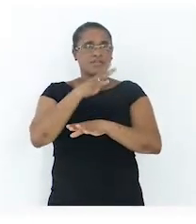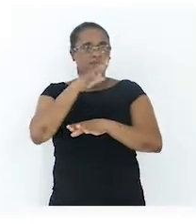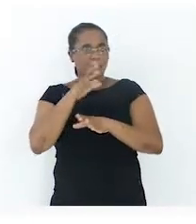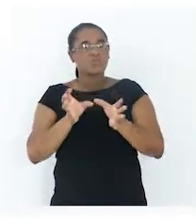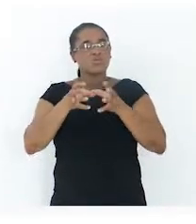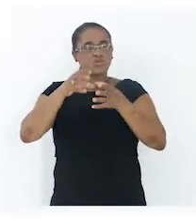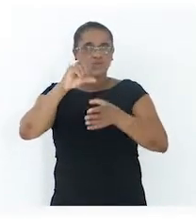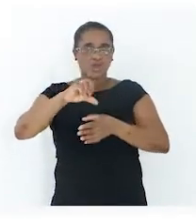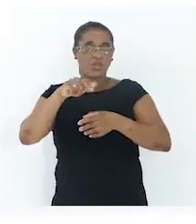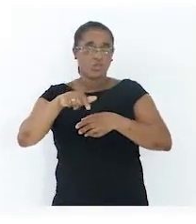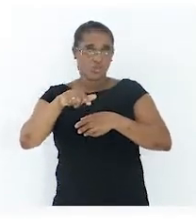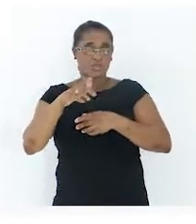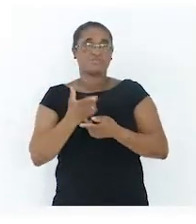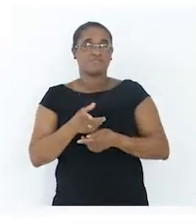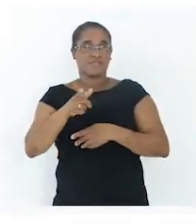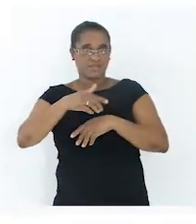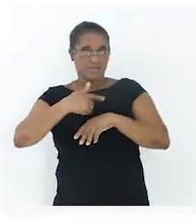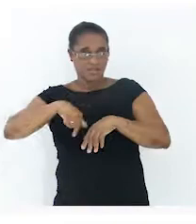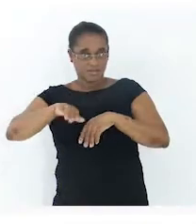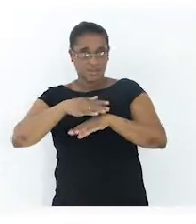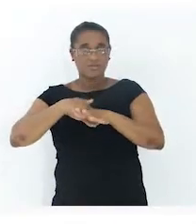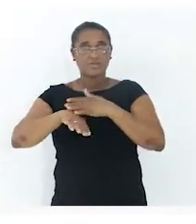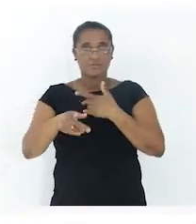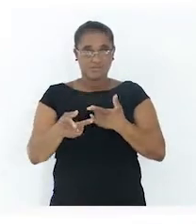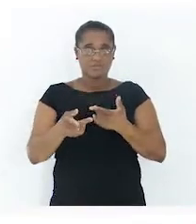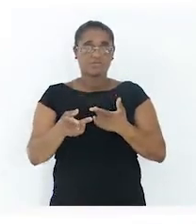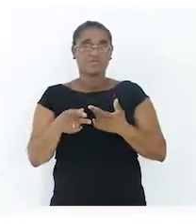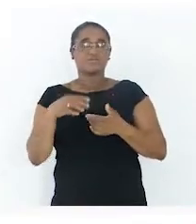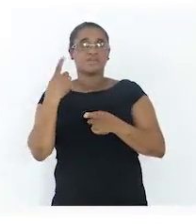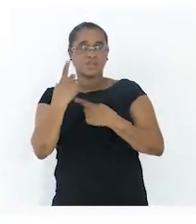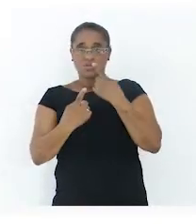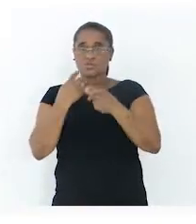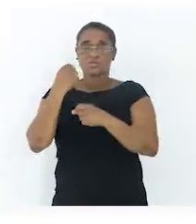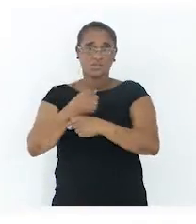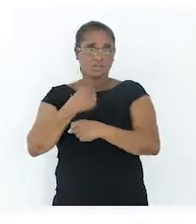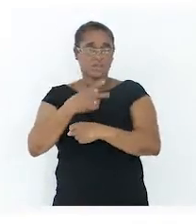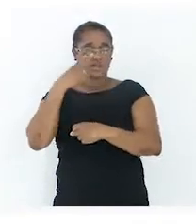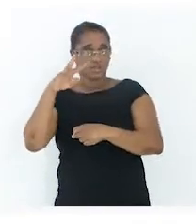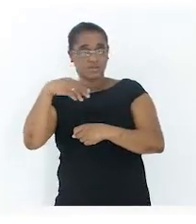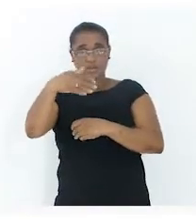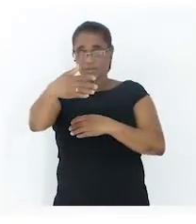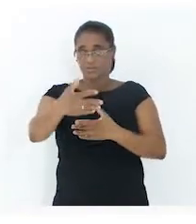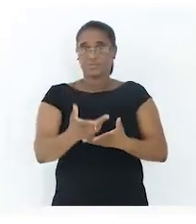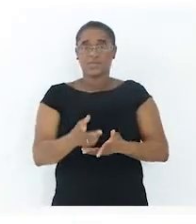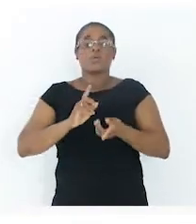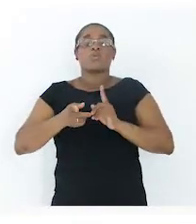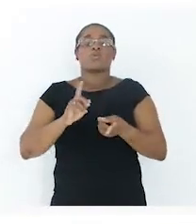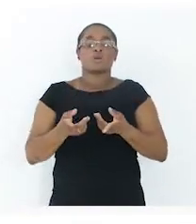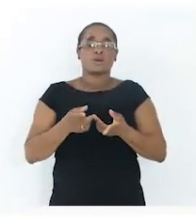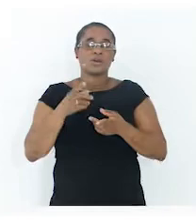que. Hoje vamos fazer alguns exercícios e ver mais à frente o que